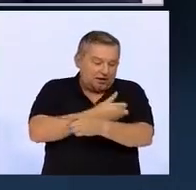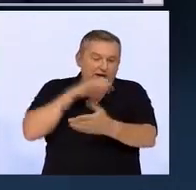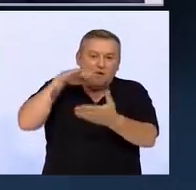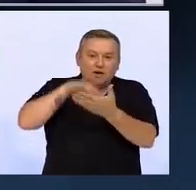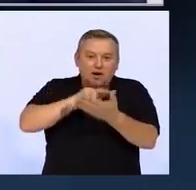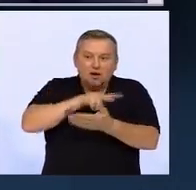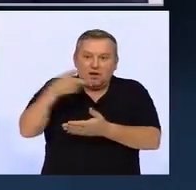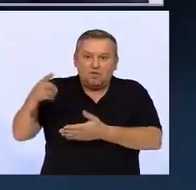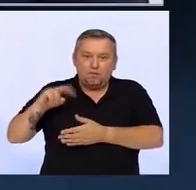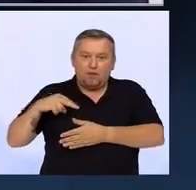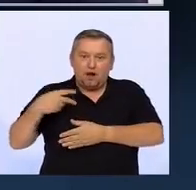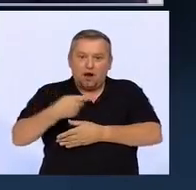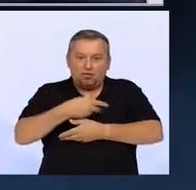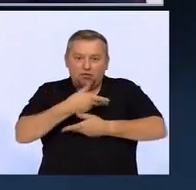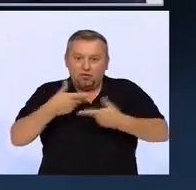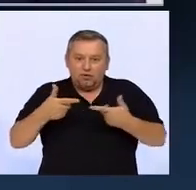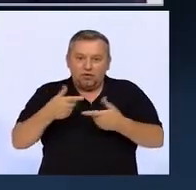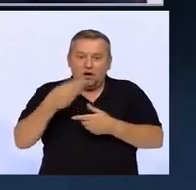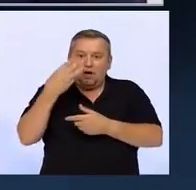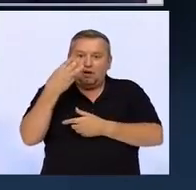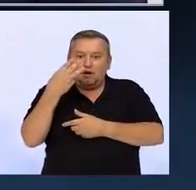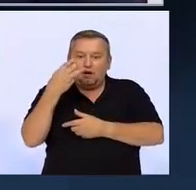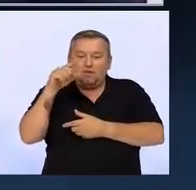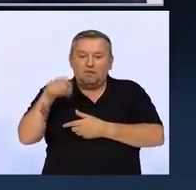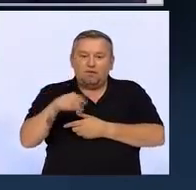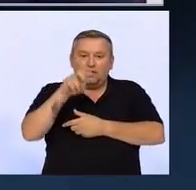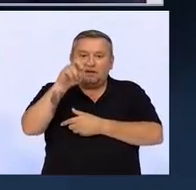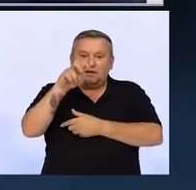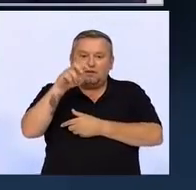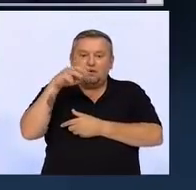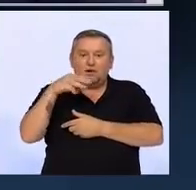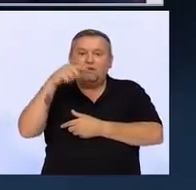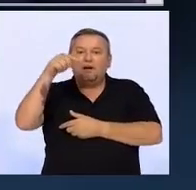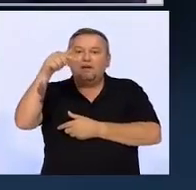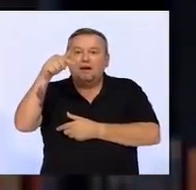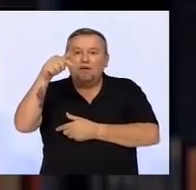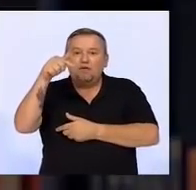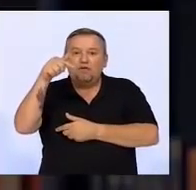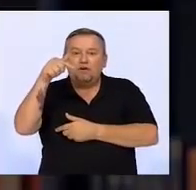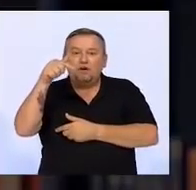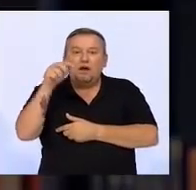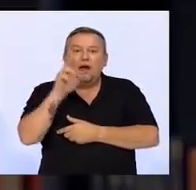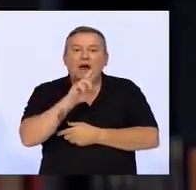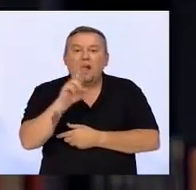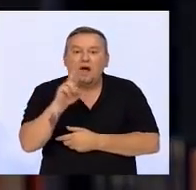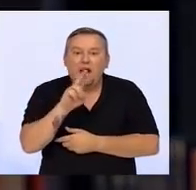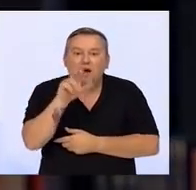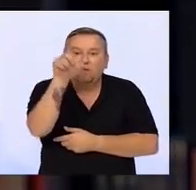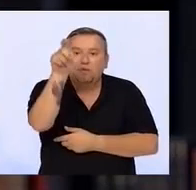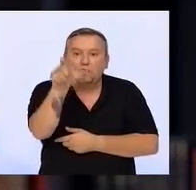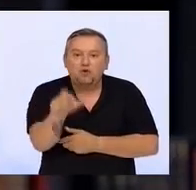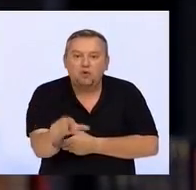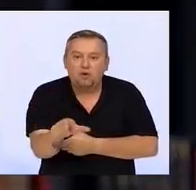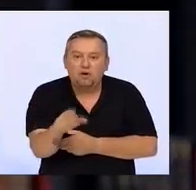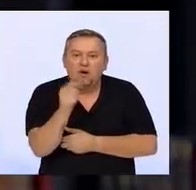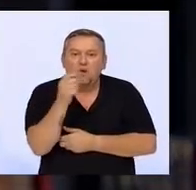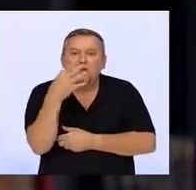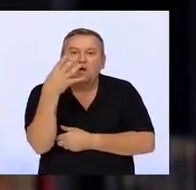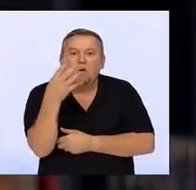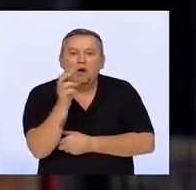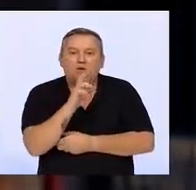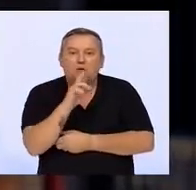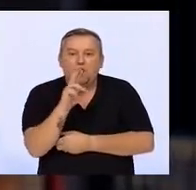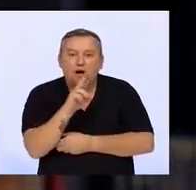transplante, 3,5, 3,7 reais por pessoa por dia. Não paga nenhuma passagem de ônibus para